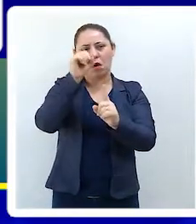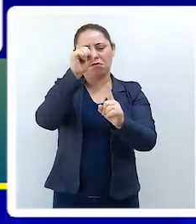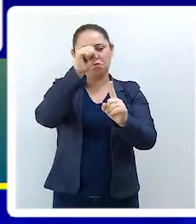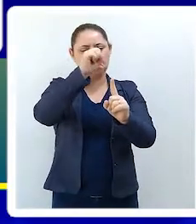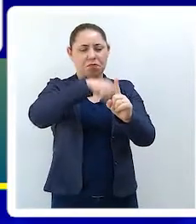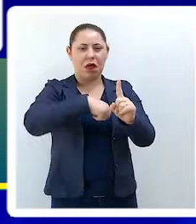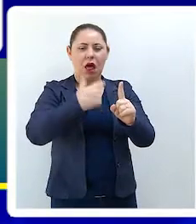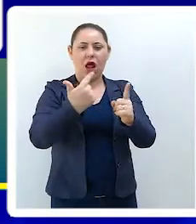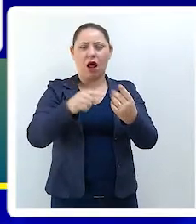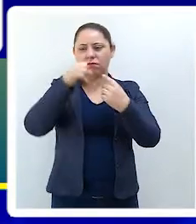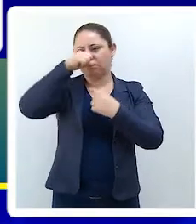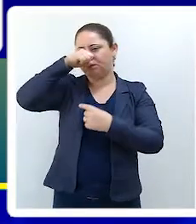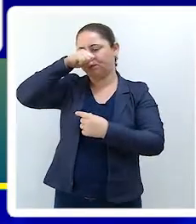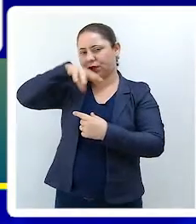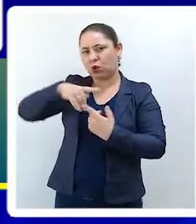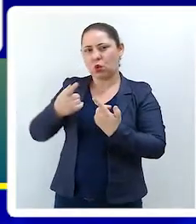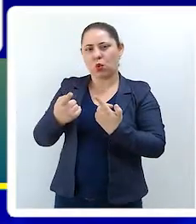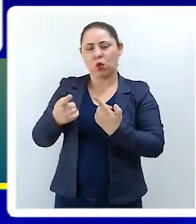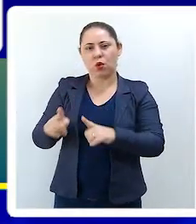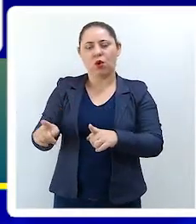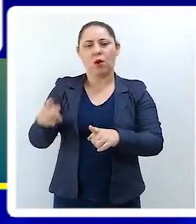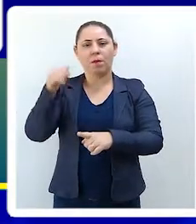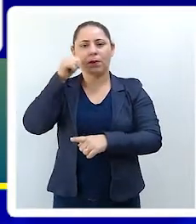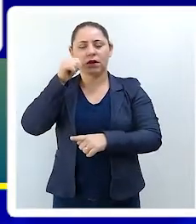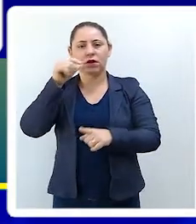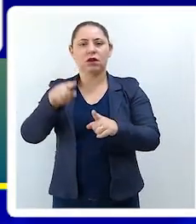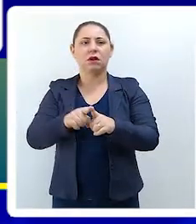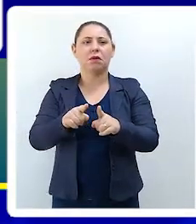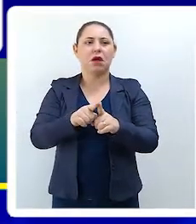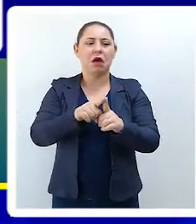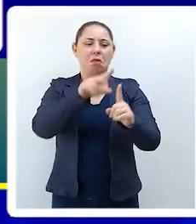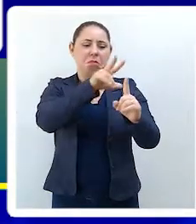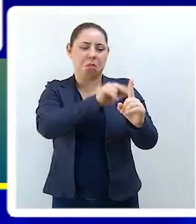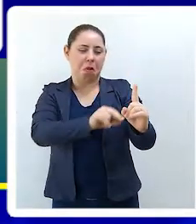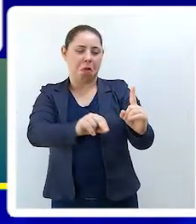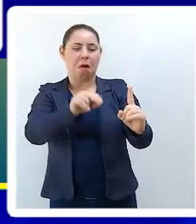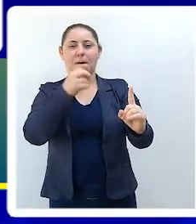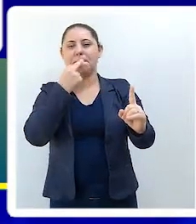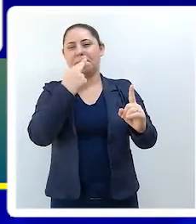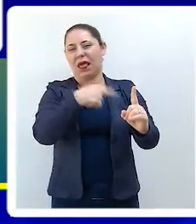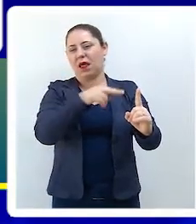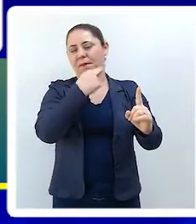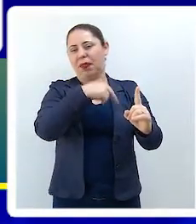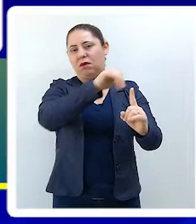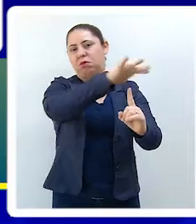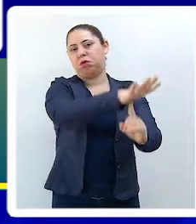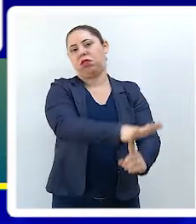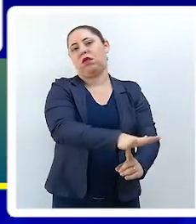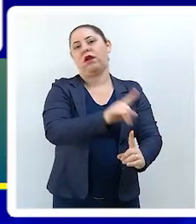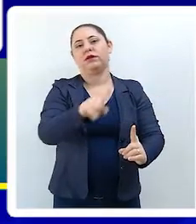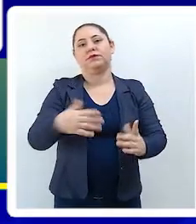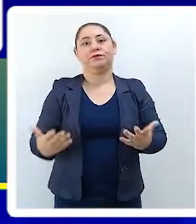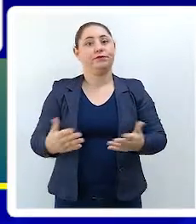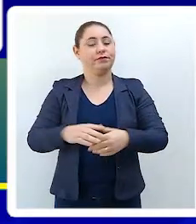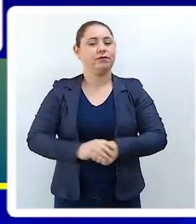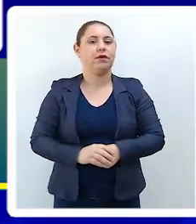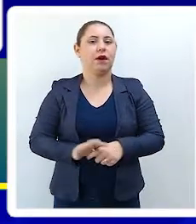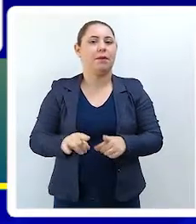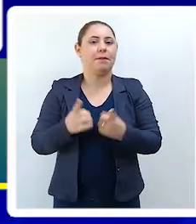daquele ato criminoso, daquele ato vexatório, de humilhação,